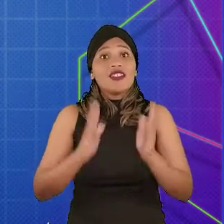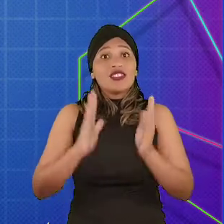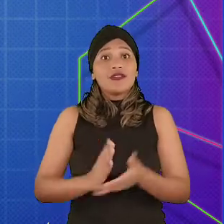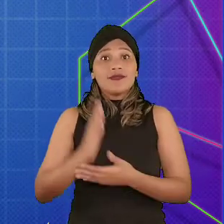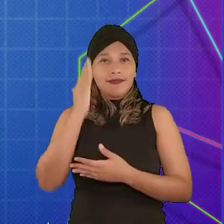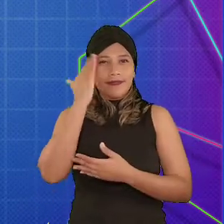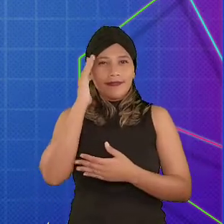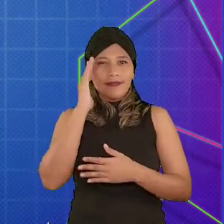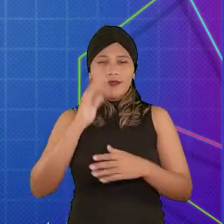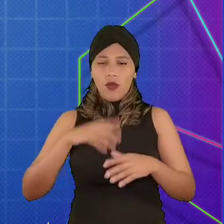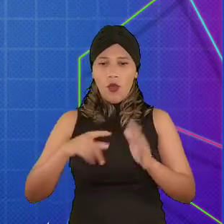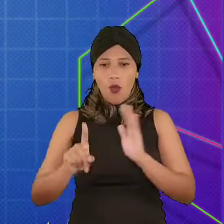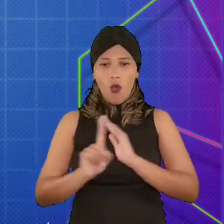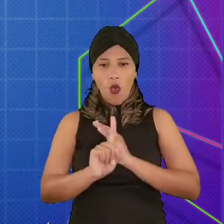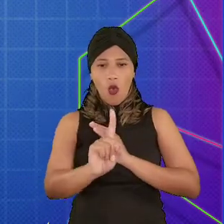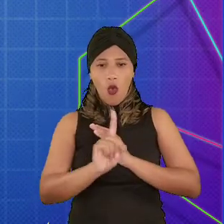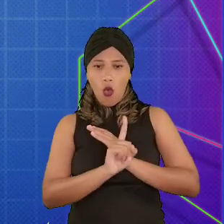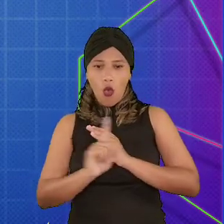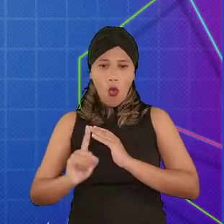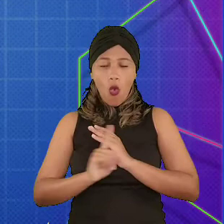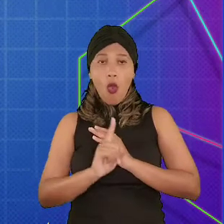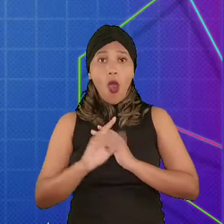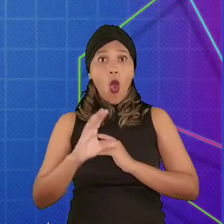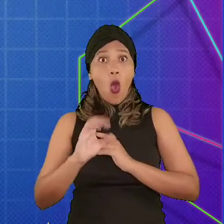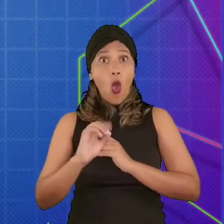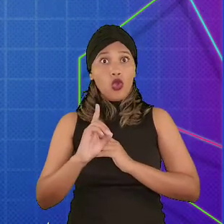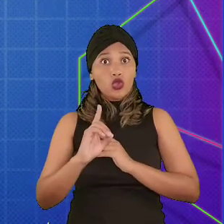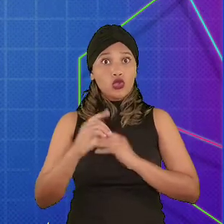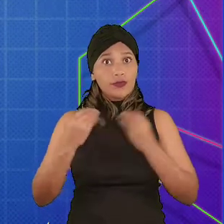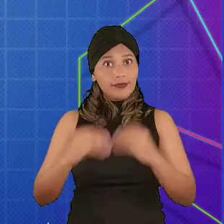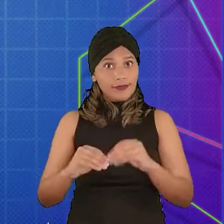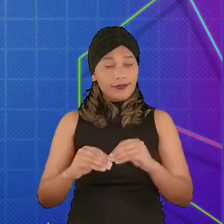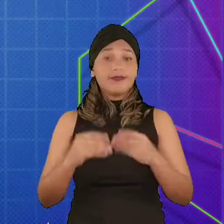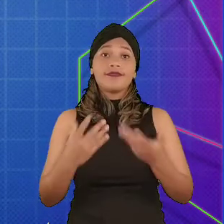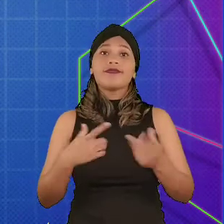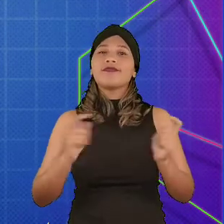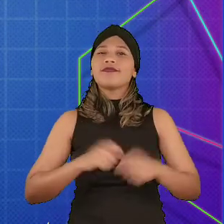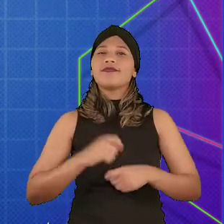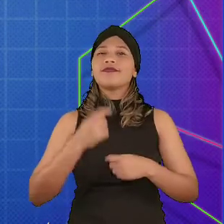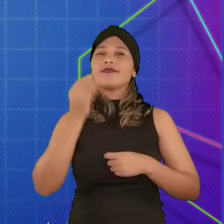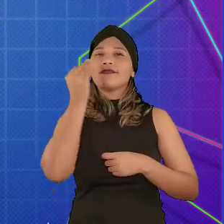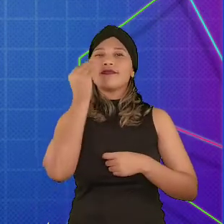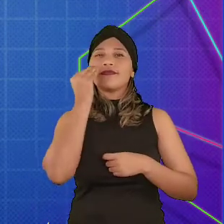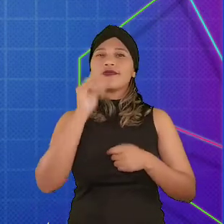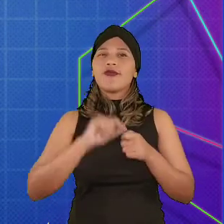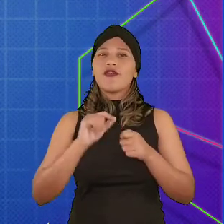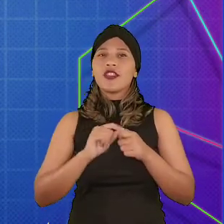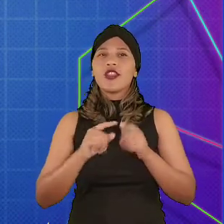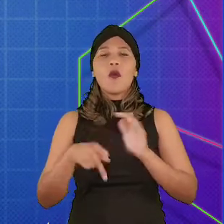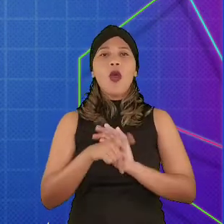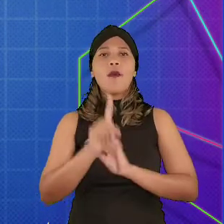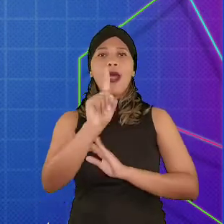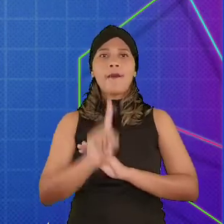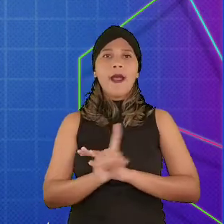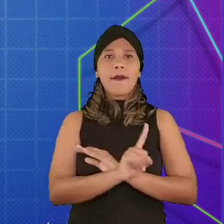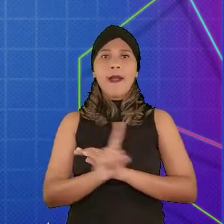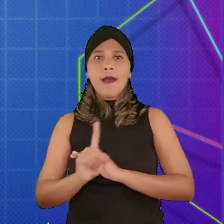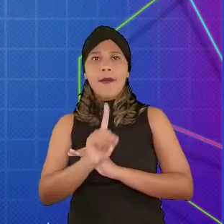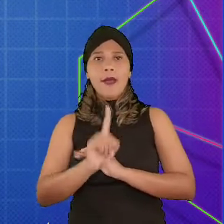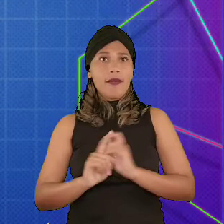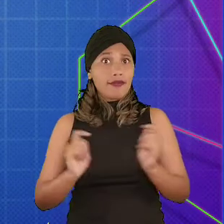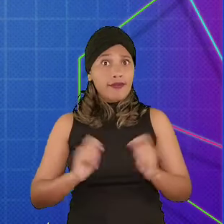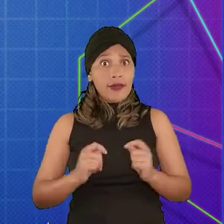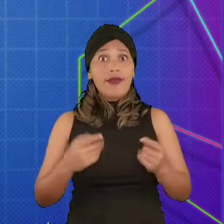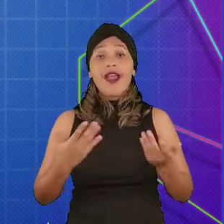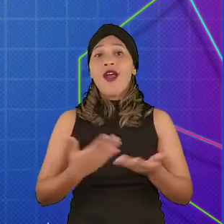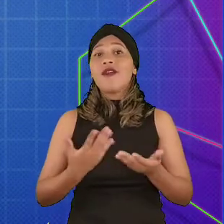servir agora que nós Já conseguimos movimentar nosso personagem a partir de um bloco de códigos que a gente montou vocês podem tentar fazer o personagem andar